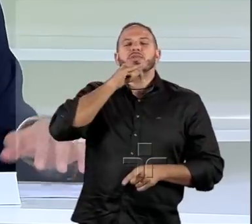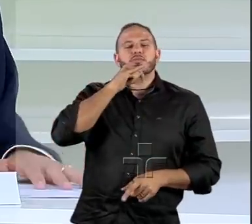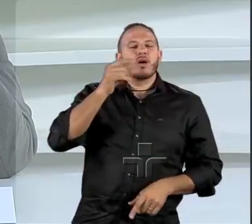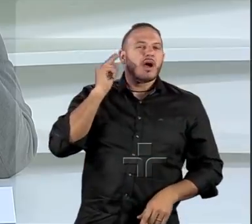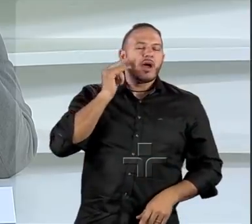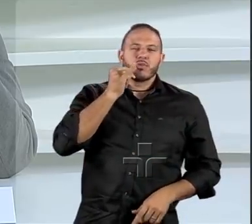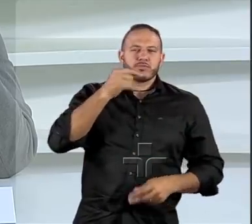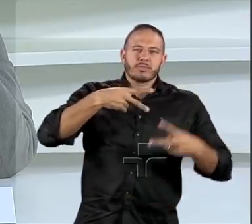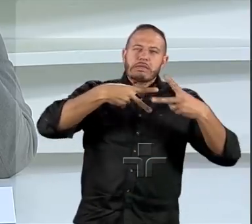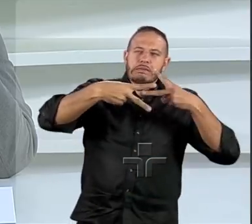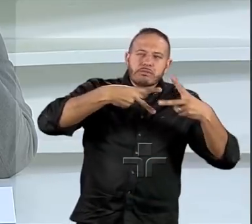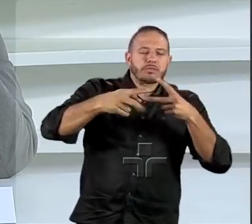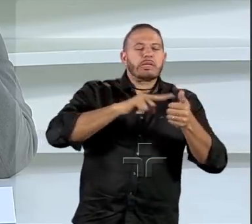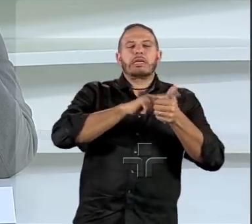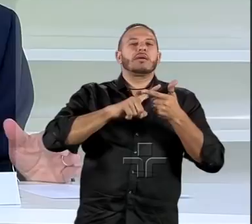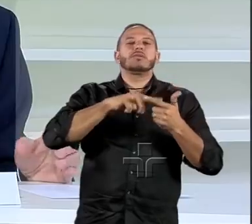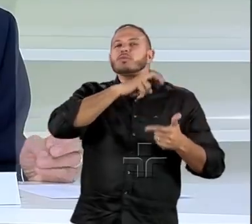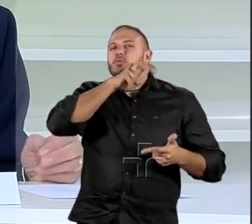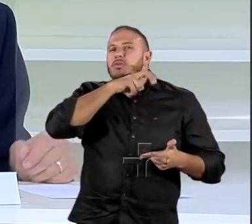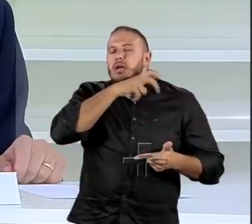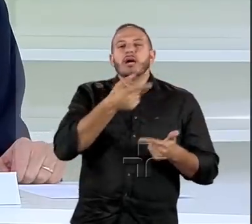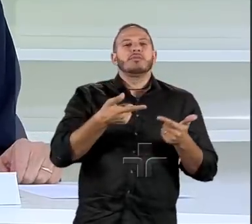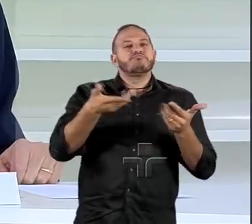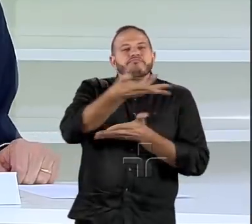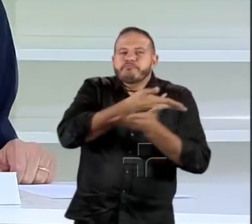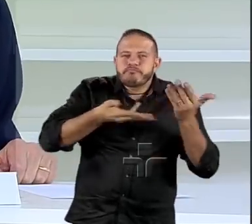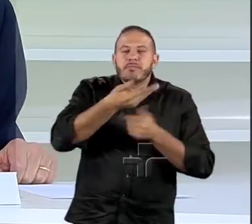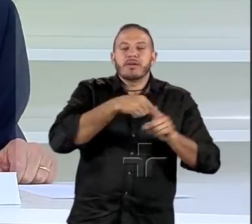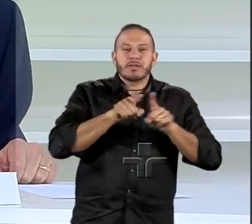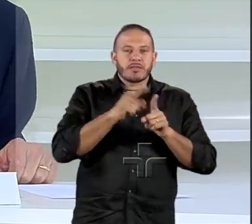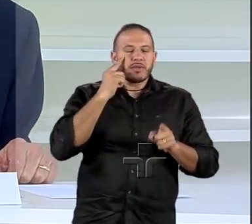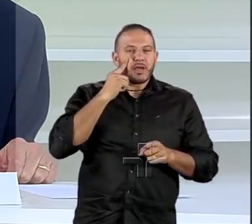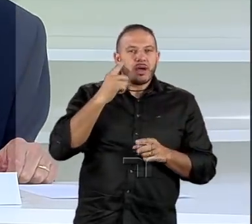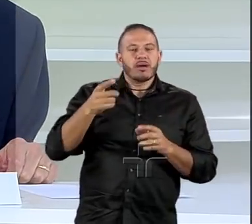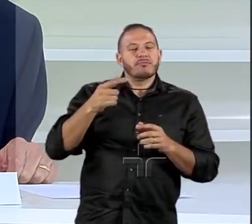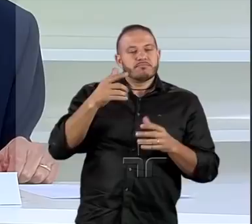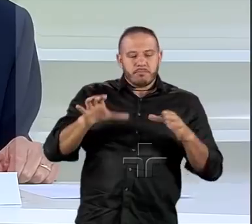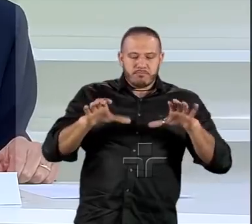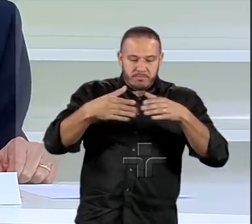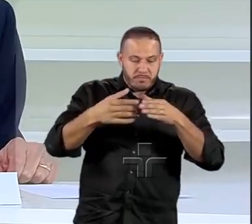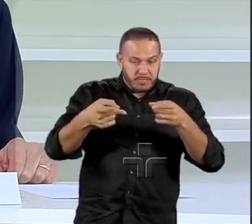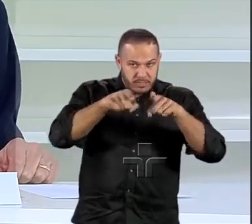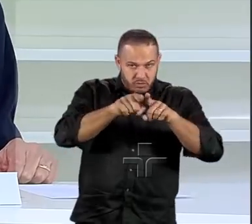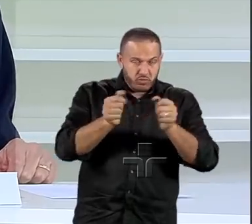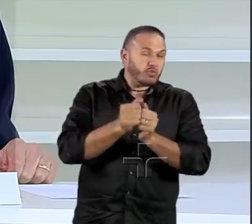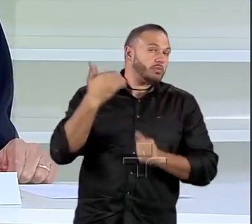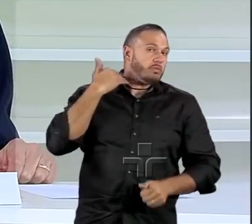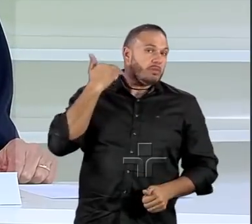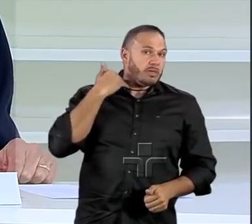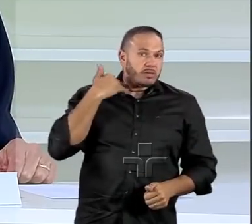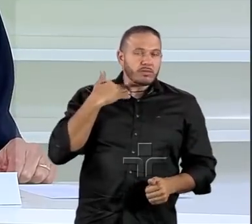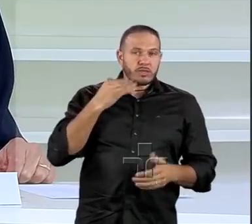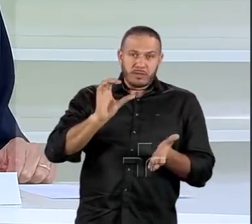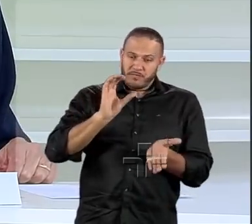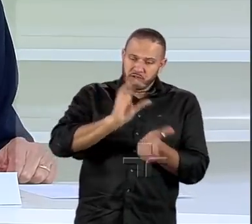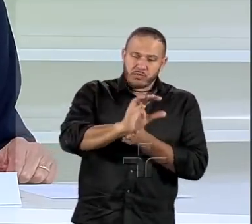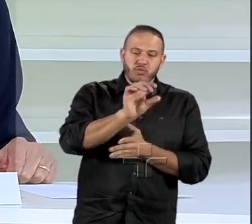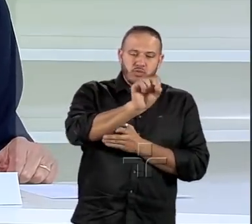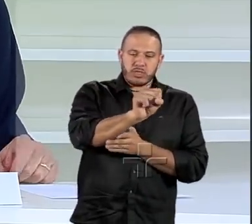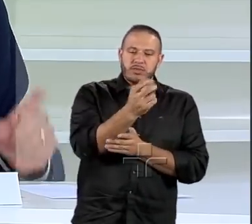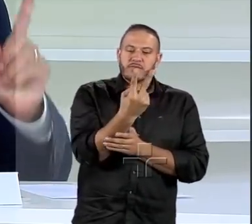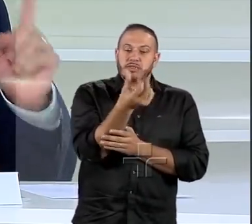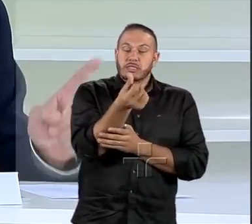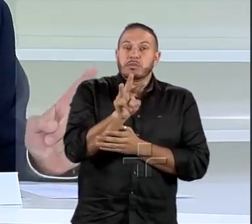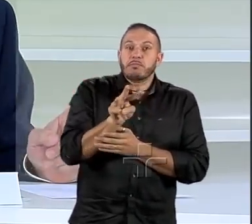José dos Campos. O BID, uma parceria com o Banco Interamericano de Desenvolvimento, um investimento de 826